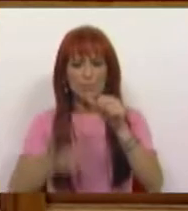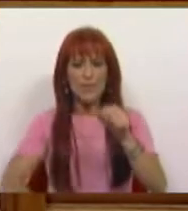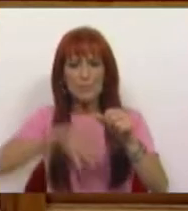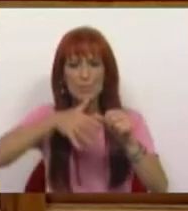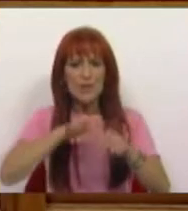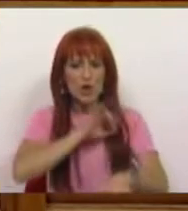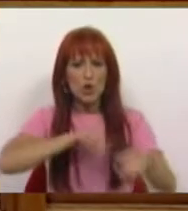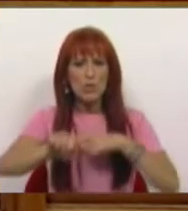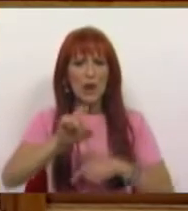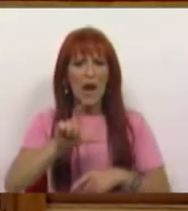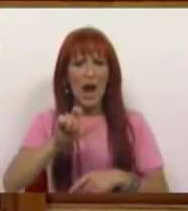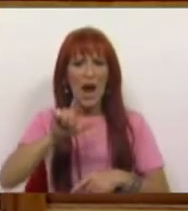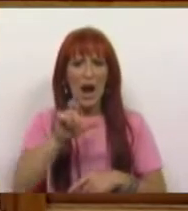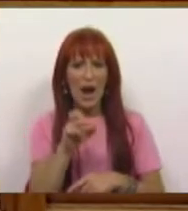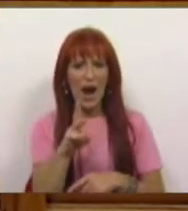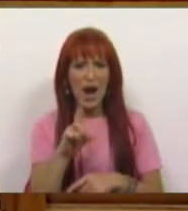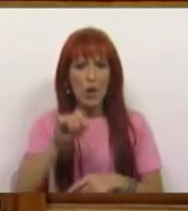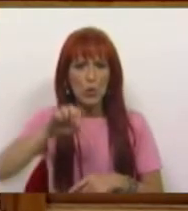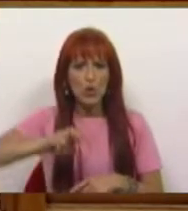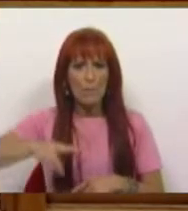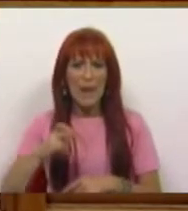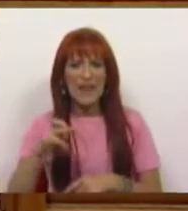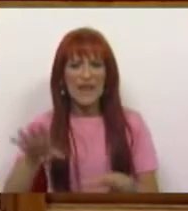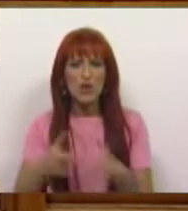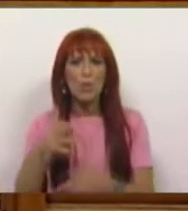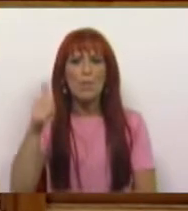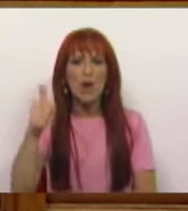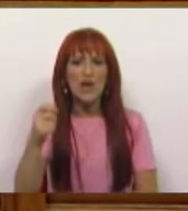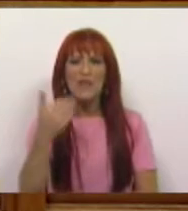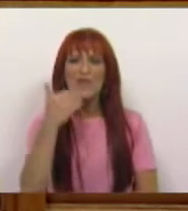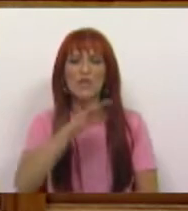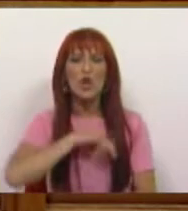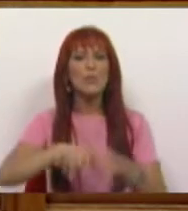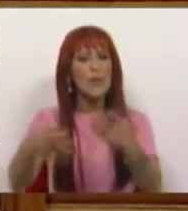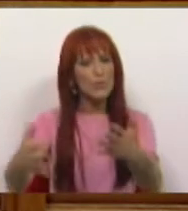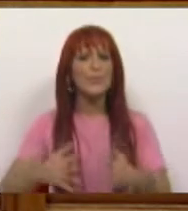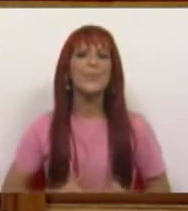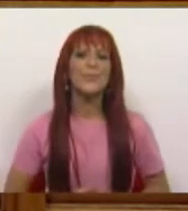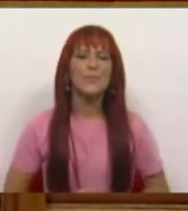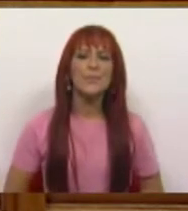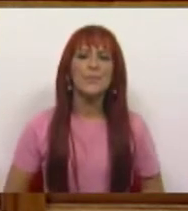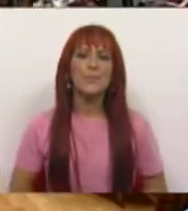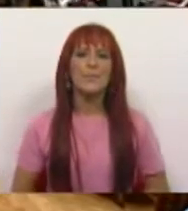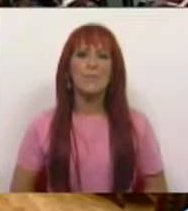Intervenção, Sr. Deputado Carlos Matias, do Grupo Parlamentar do Bloco de Esquerda. Faz favor, Sr. Deputado.